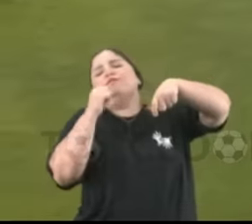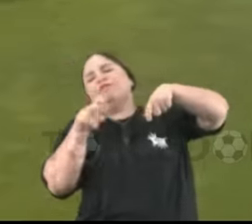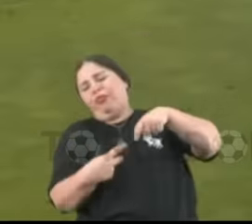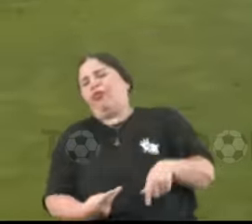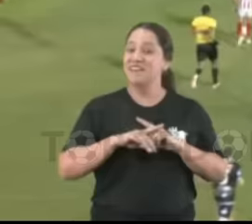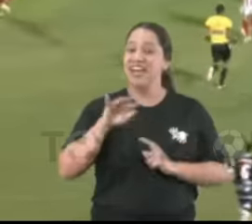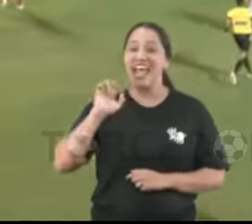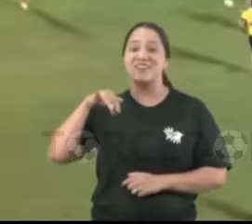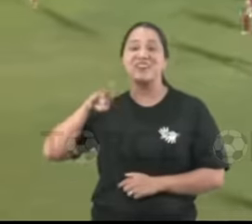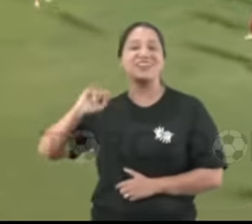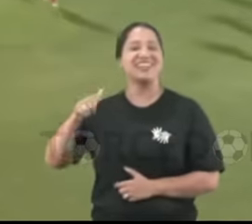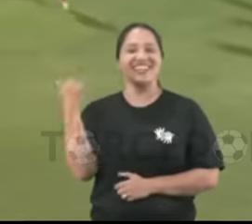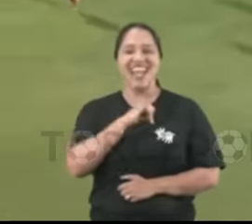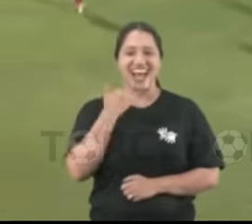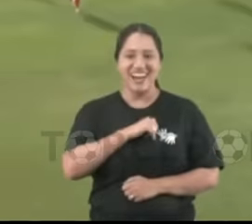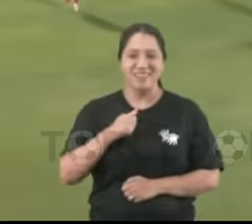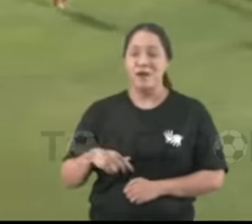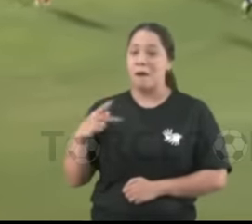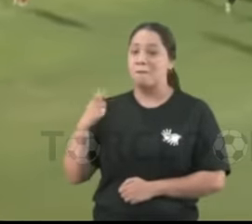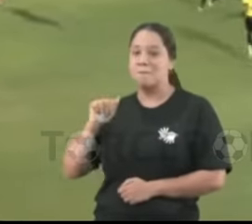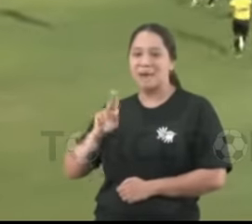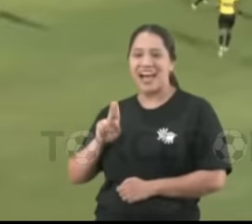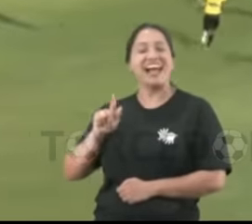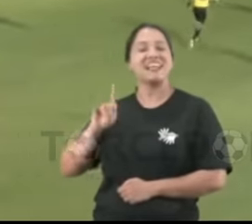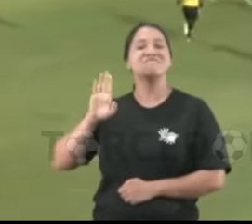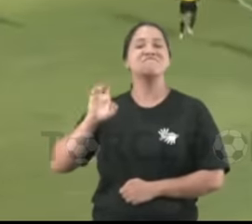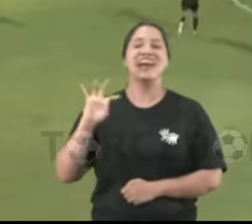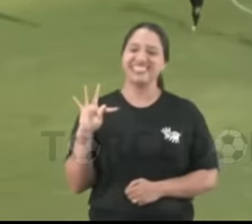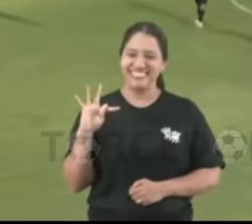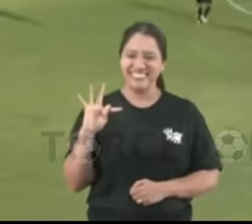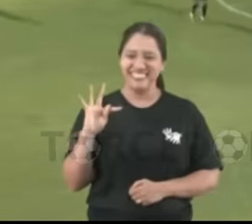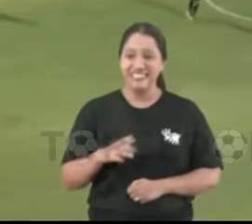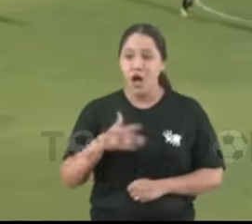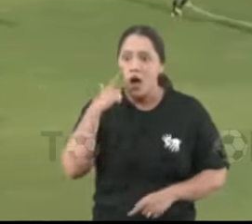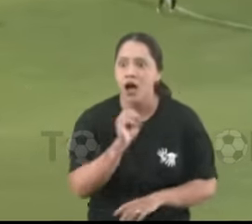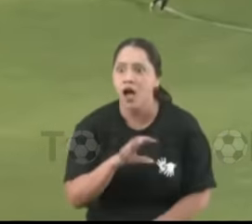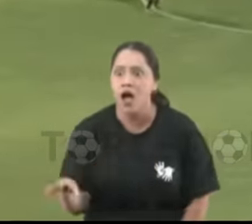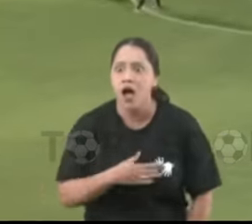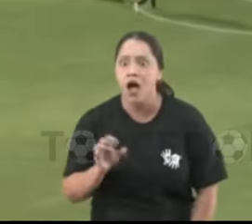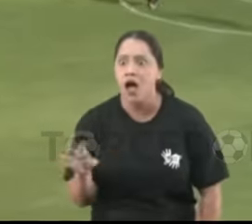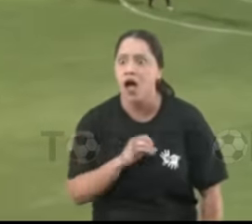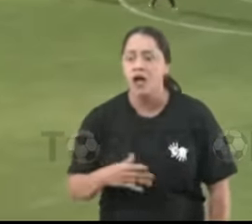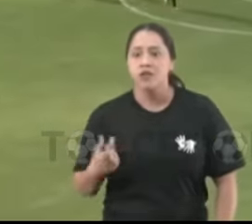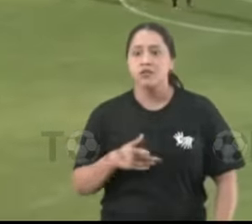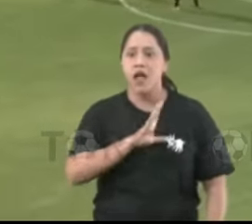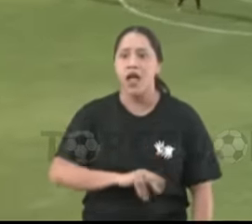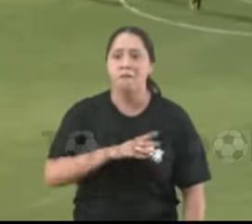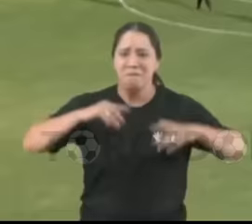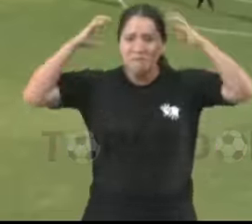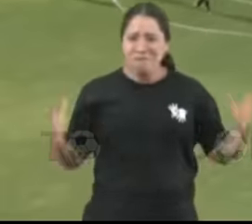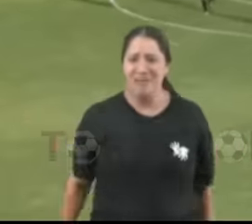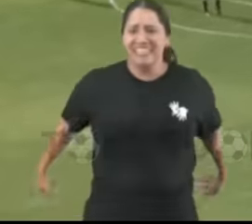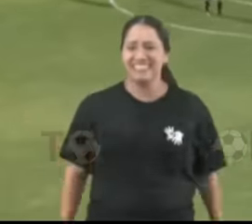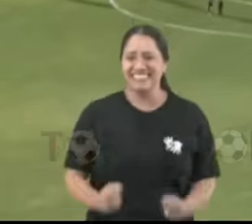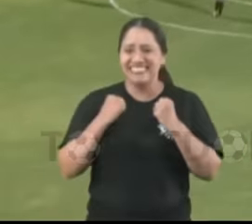pediu muita coisa, né? E pague bet. Olha a escapada do CRB, Léo Pereira no